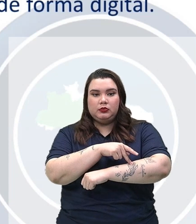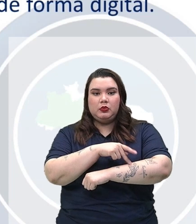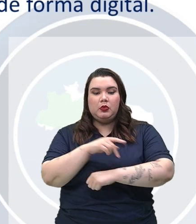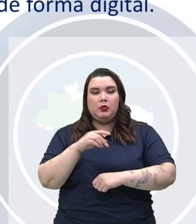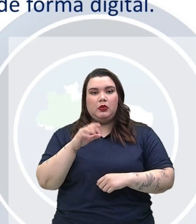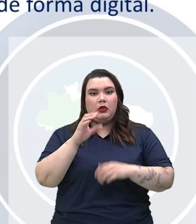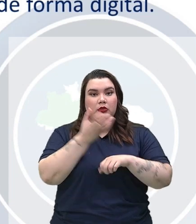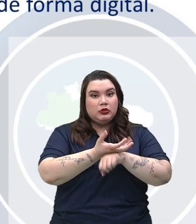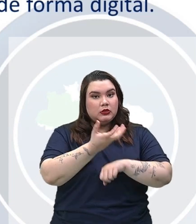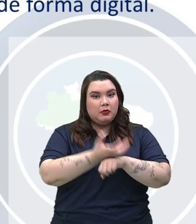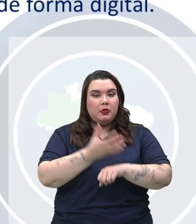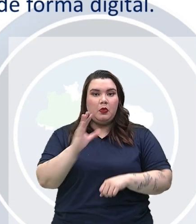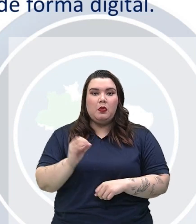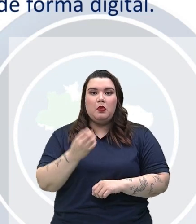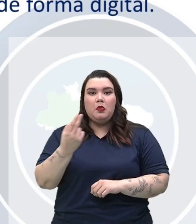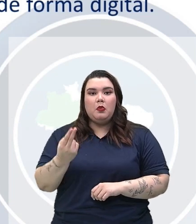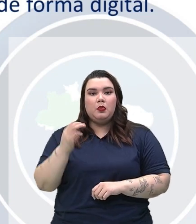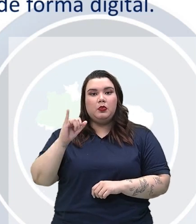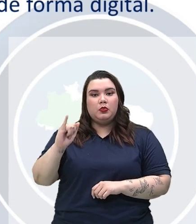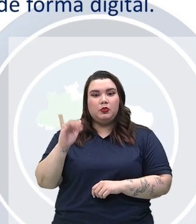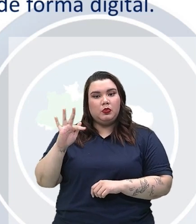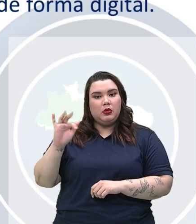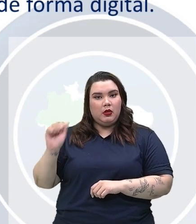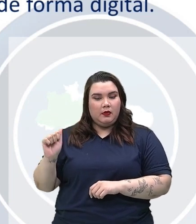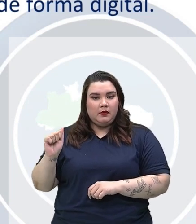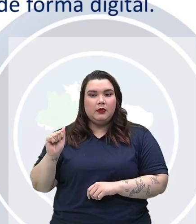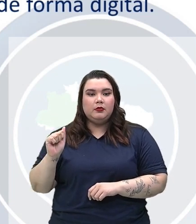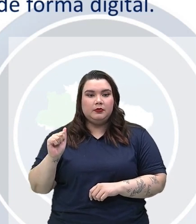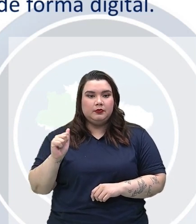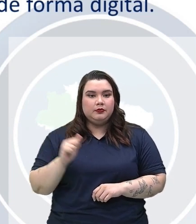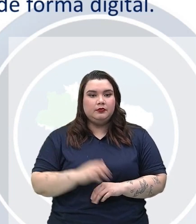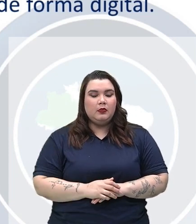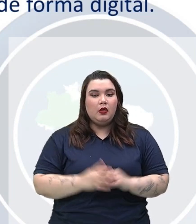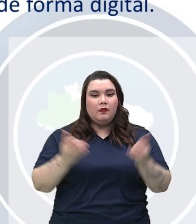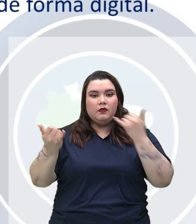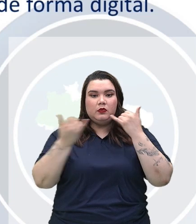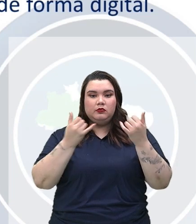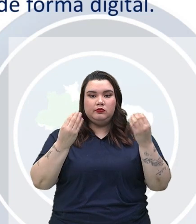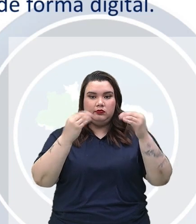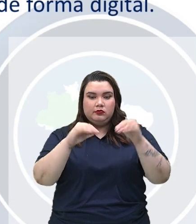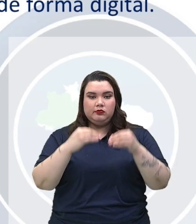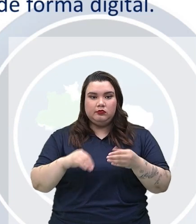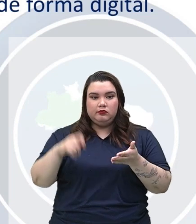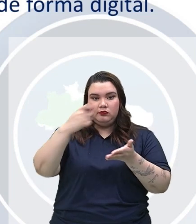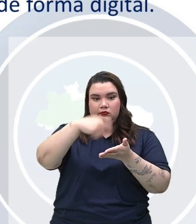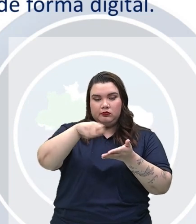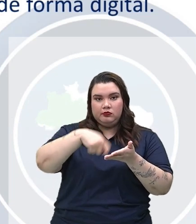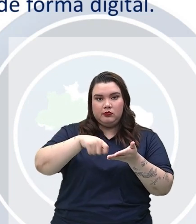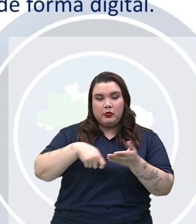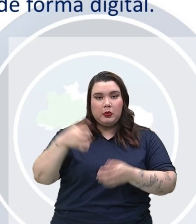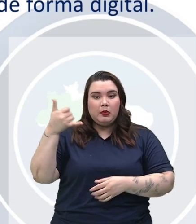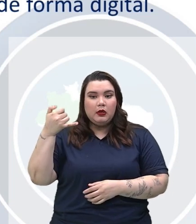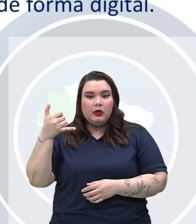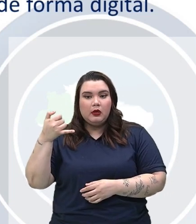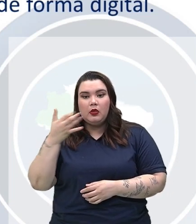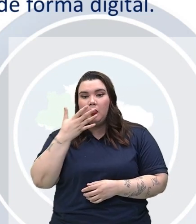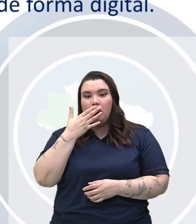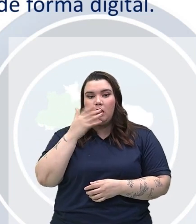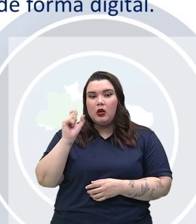itinerário formativo de aprofundamento. Os dados devem ser preenchidos de forma manual, com